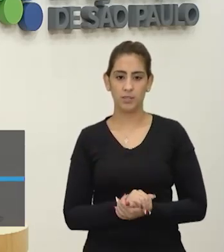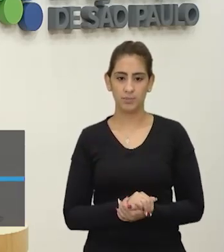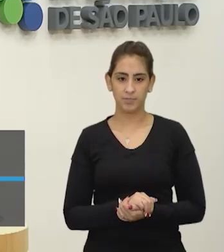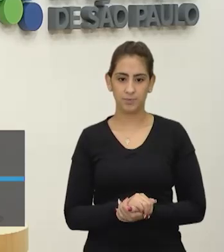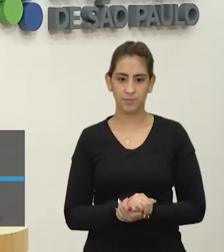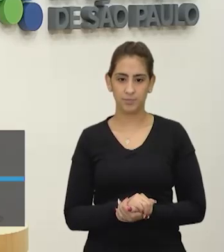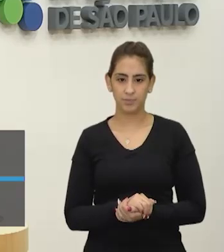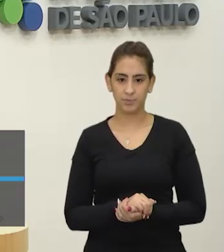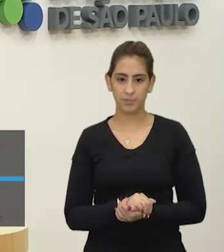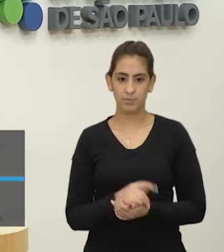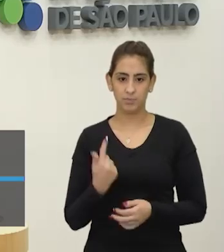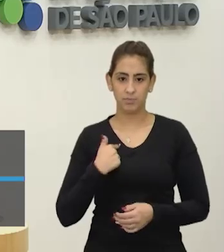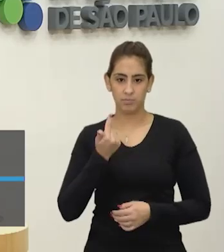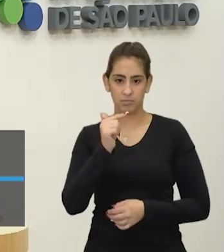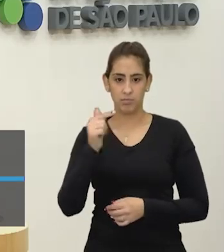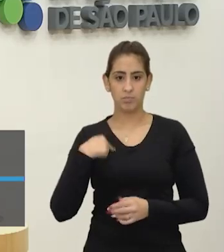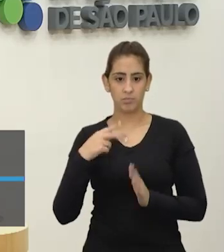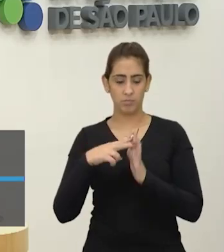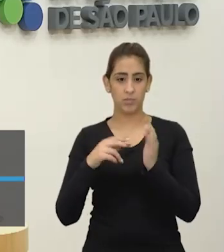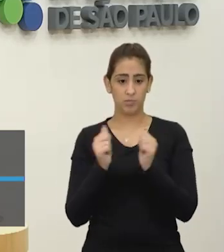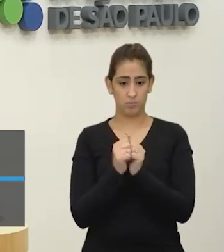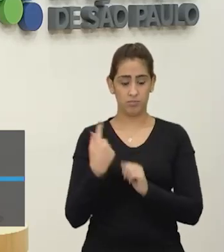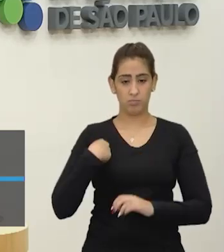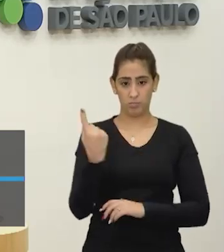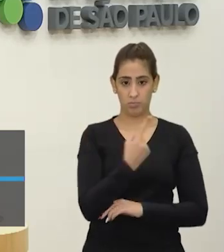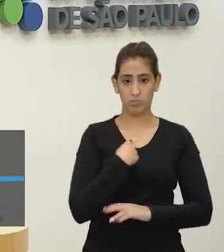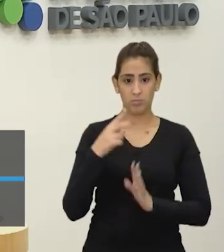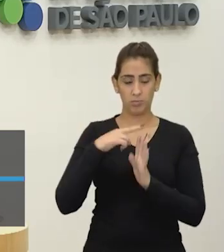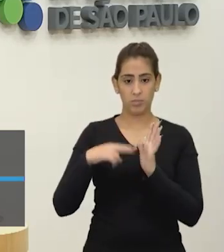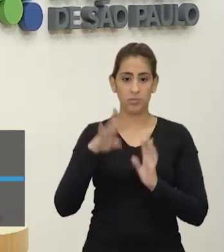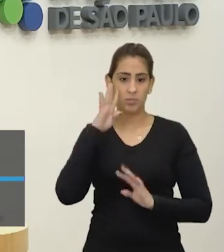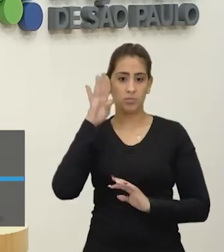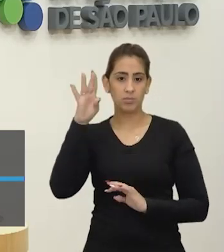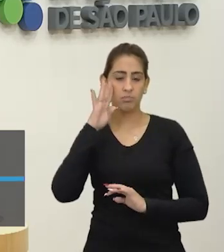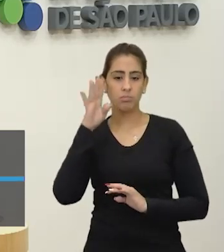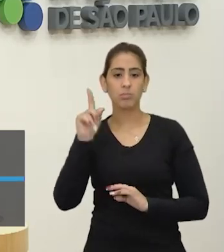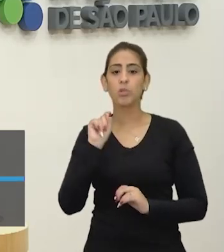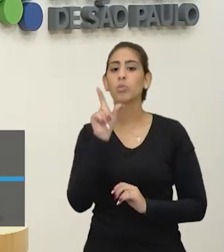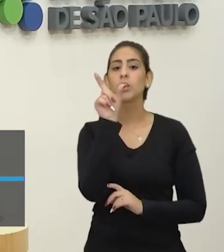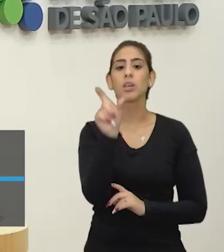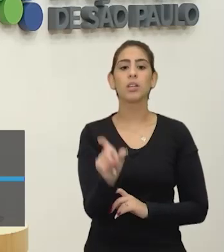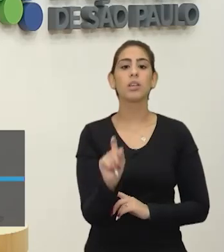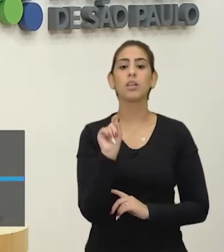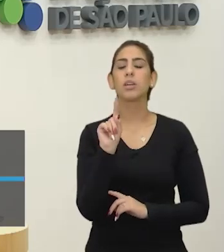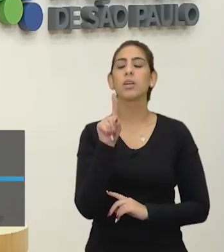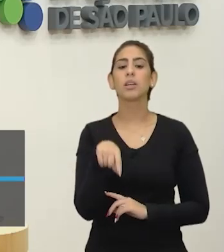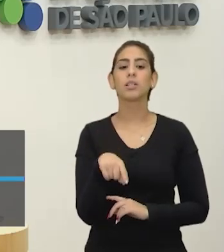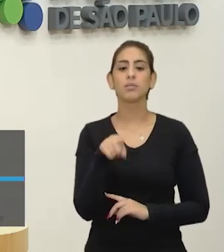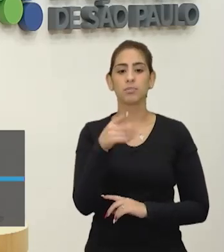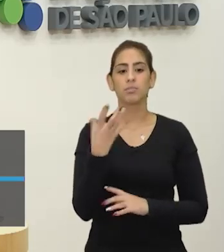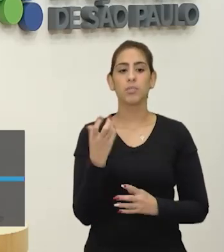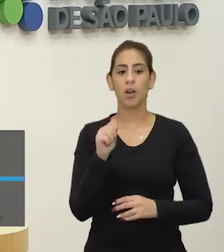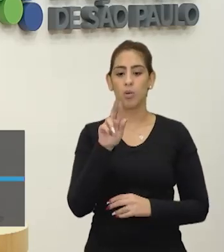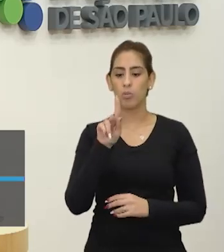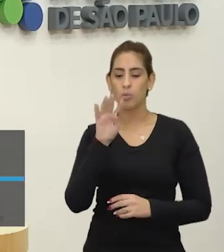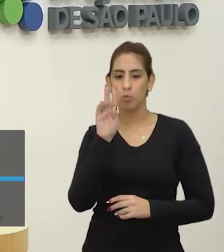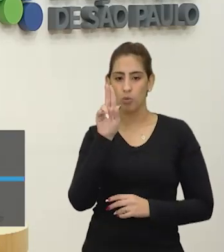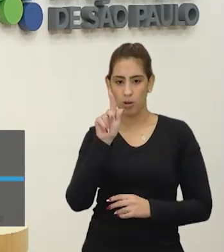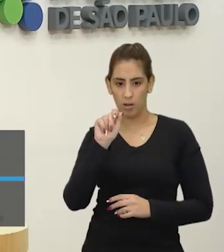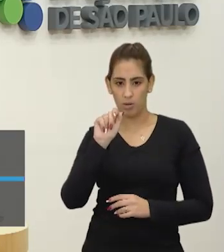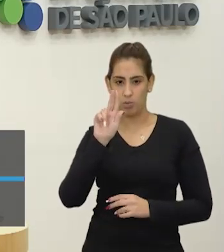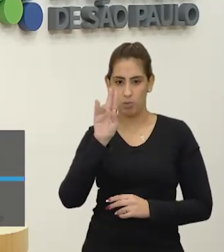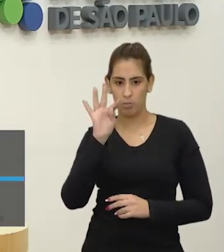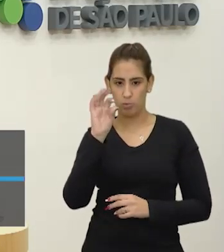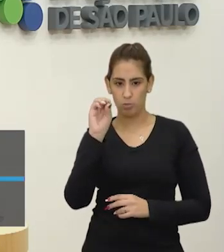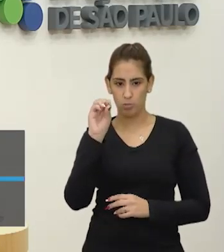trarei outros para vocês. Vamos ler e nos deliciar e saber o que é que Augusto dos Anjos tem para eu falar que ele é tão